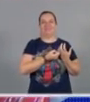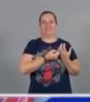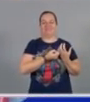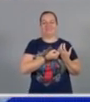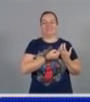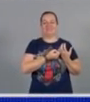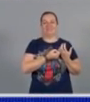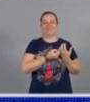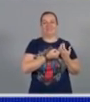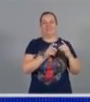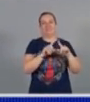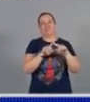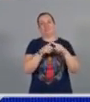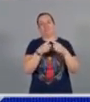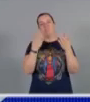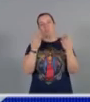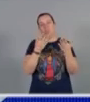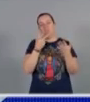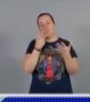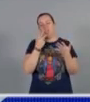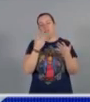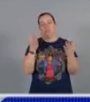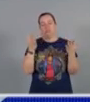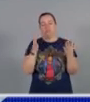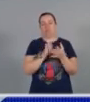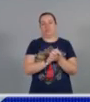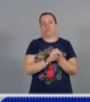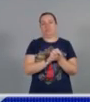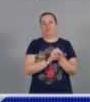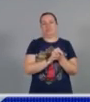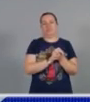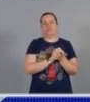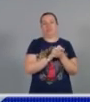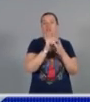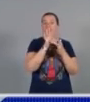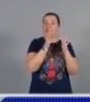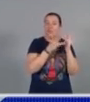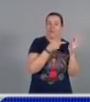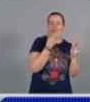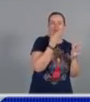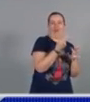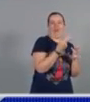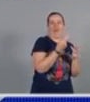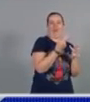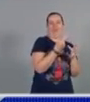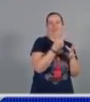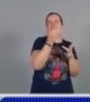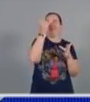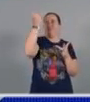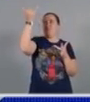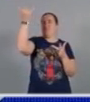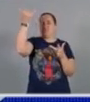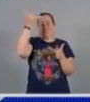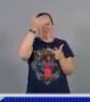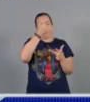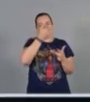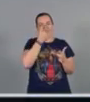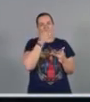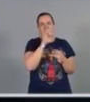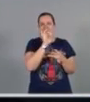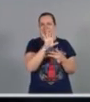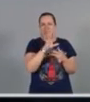E ai faz isso já falaram quem falou foi Jesus na Bíblia é apenas entregamos o ouro para os